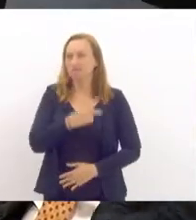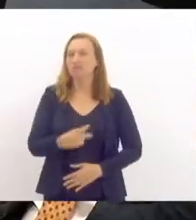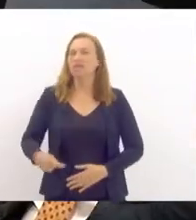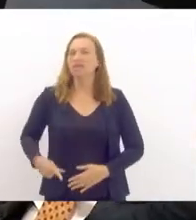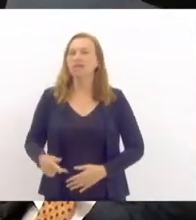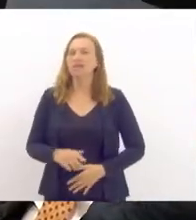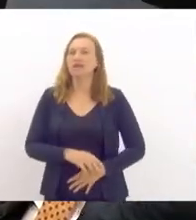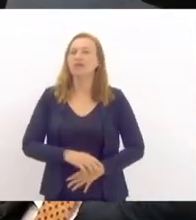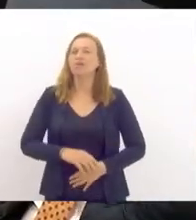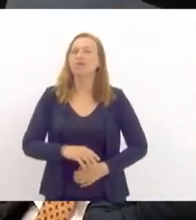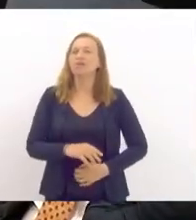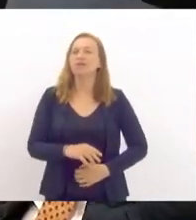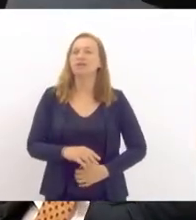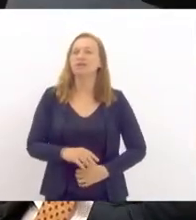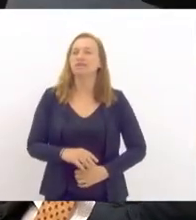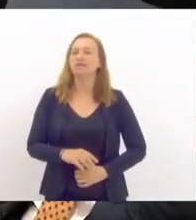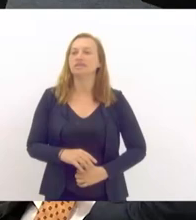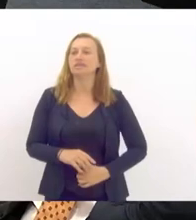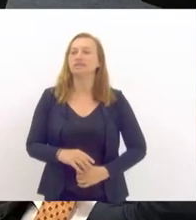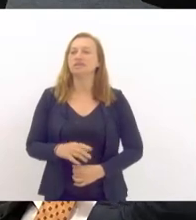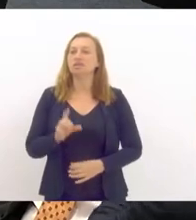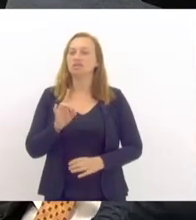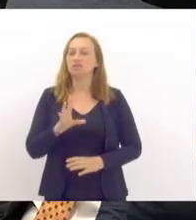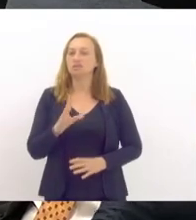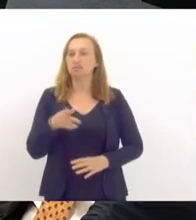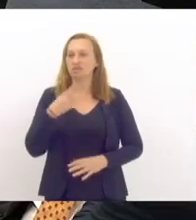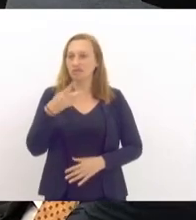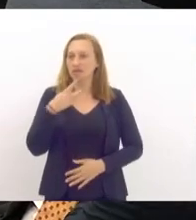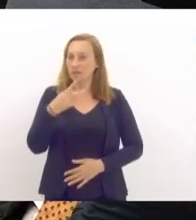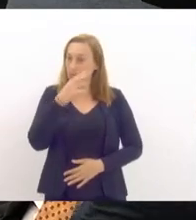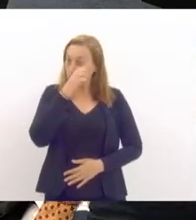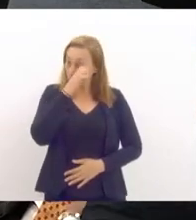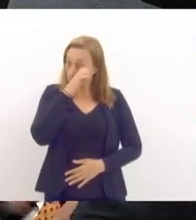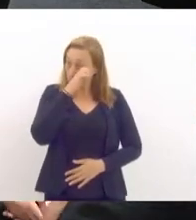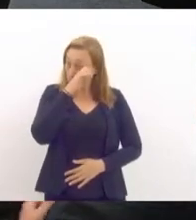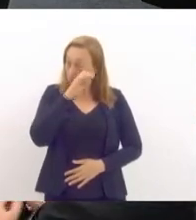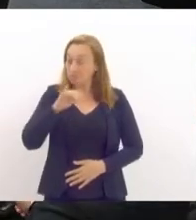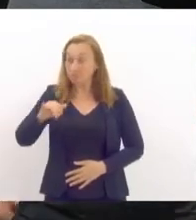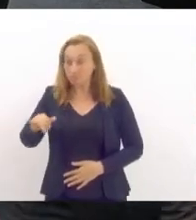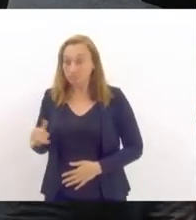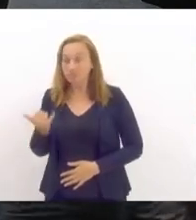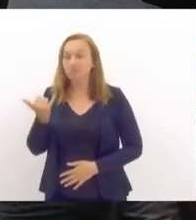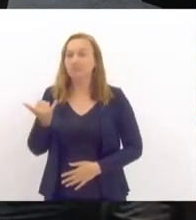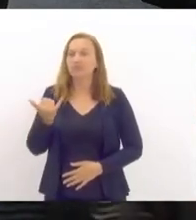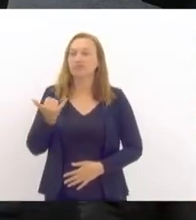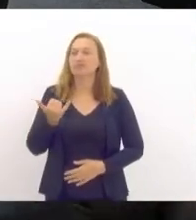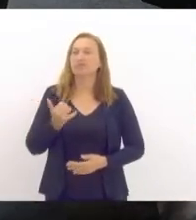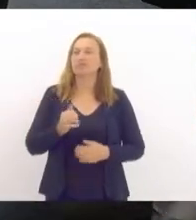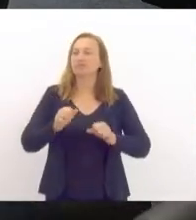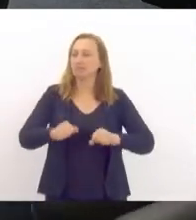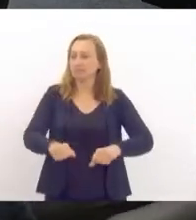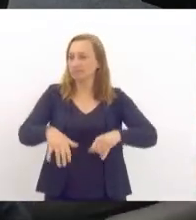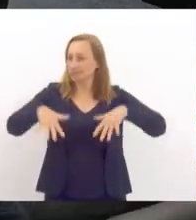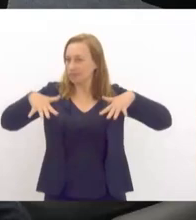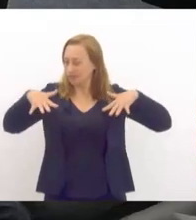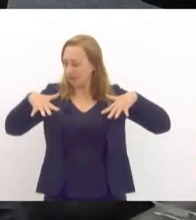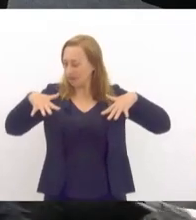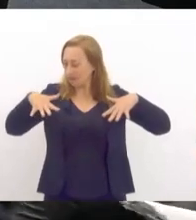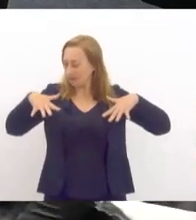apenas para trazer uma comunicação aproveitando o plenário